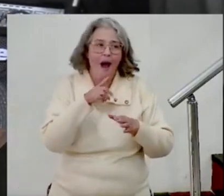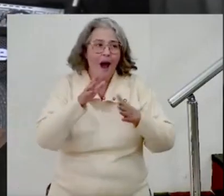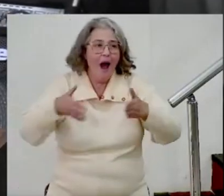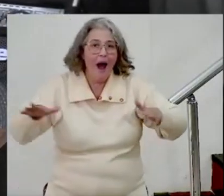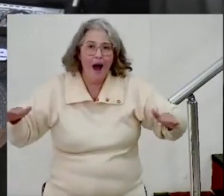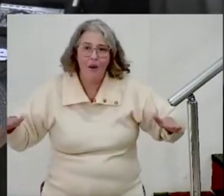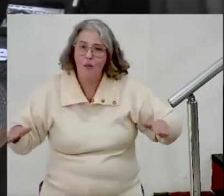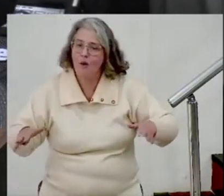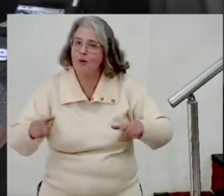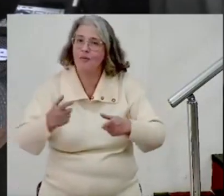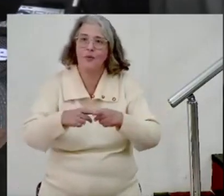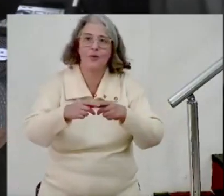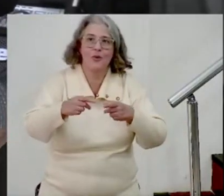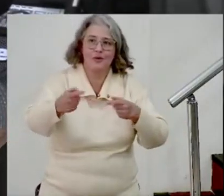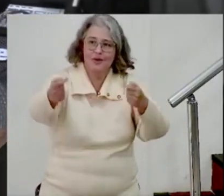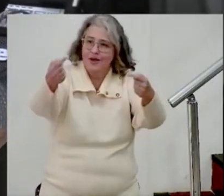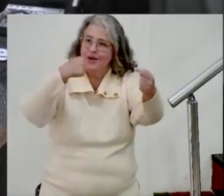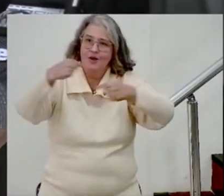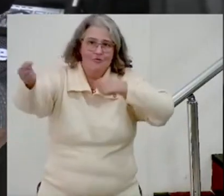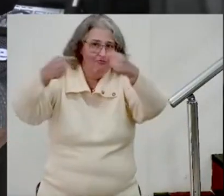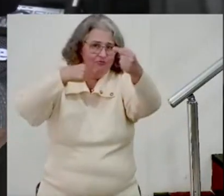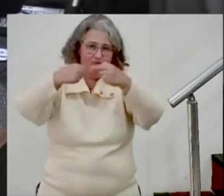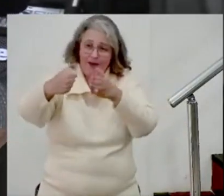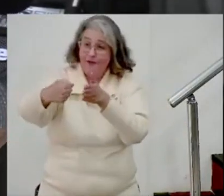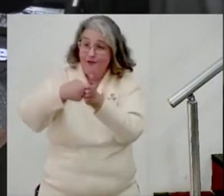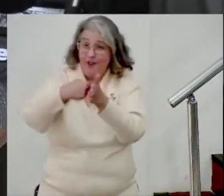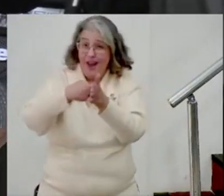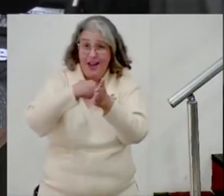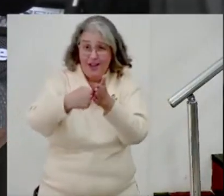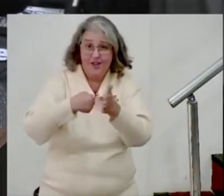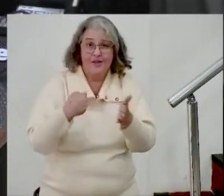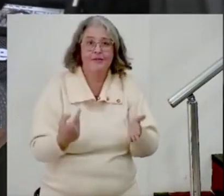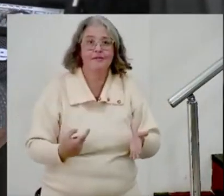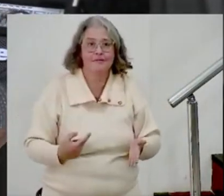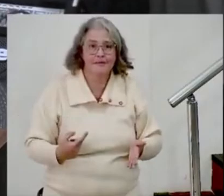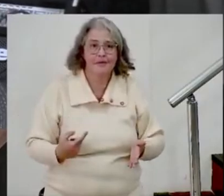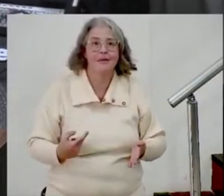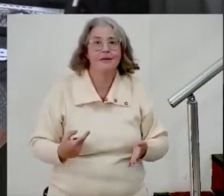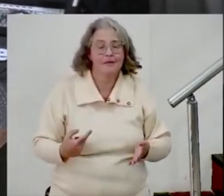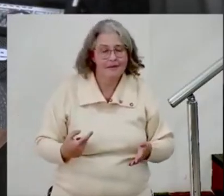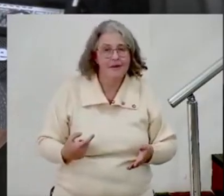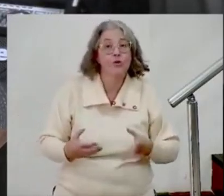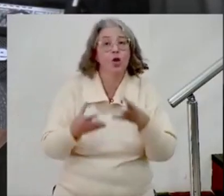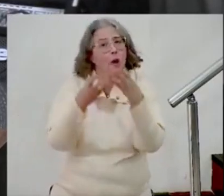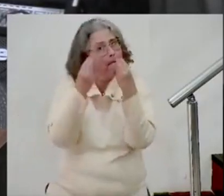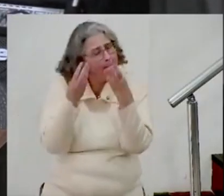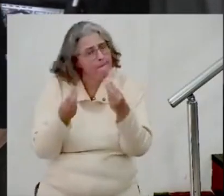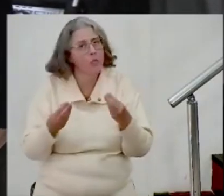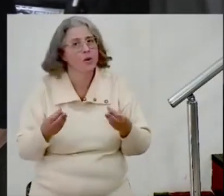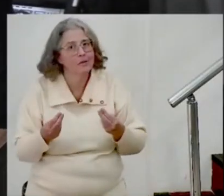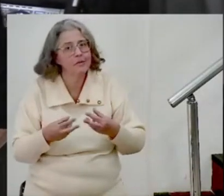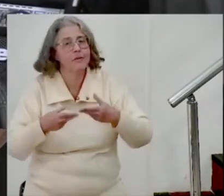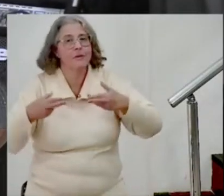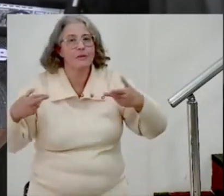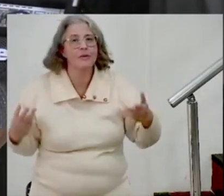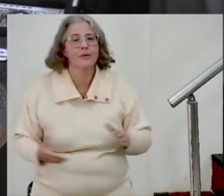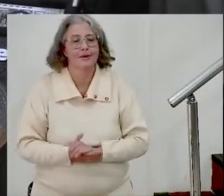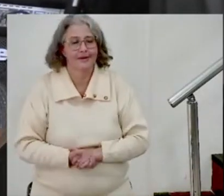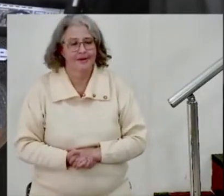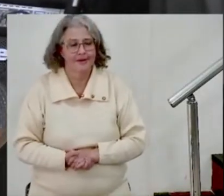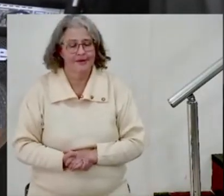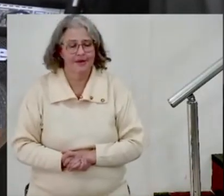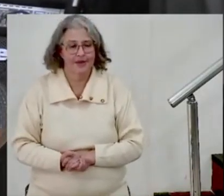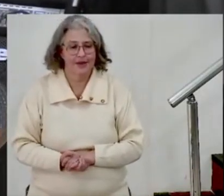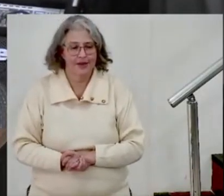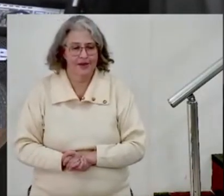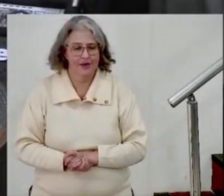flecha incendiária do inimigo. Era guerra com altíssima tecnologia para os padrões da época. E quando esse carro chegava e